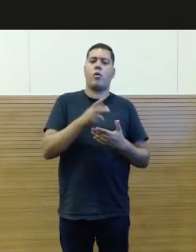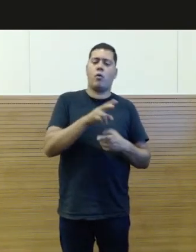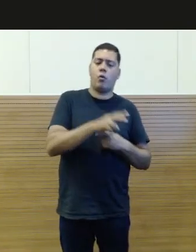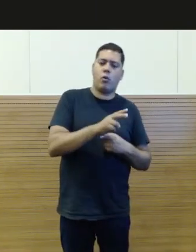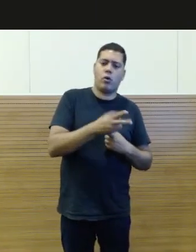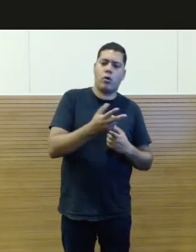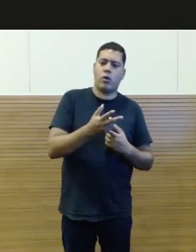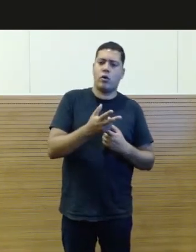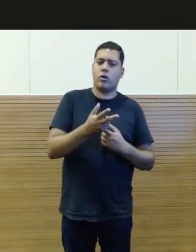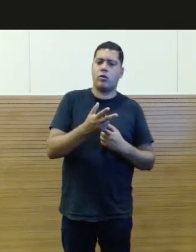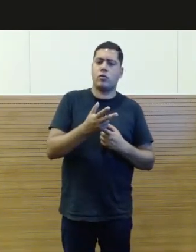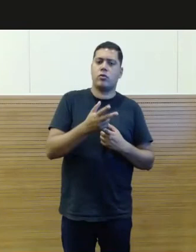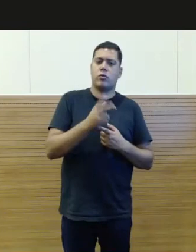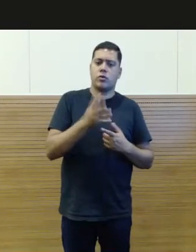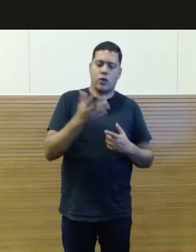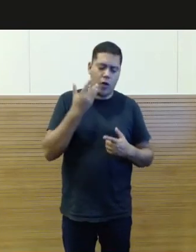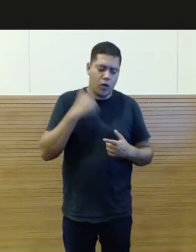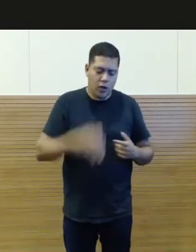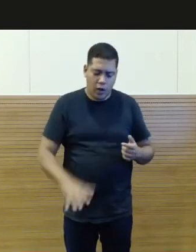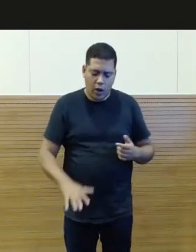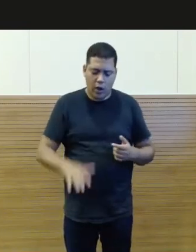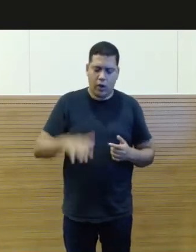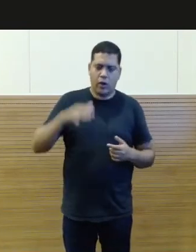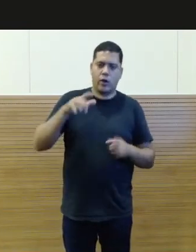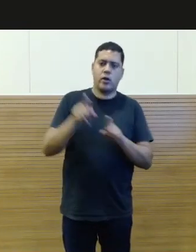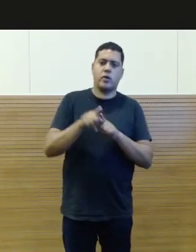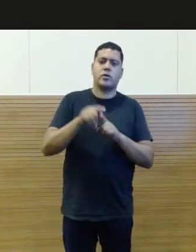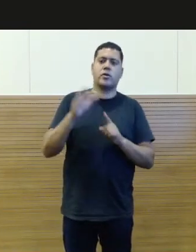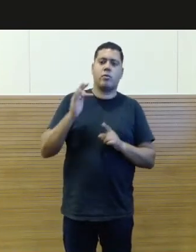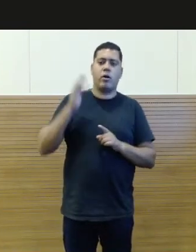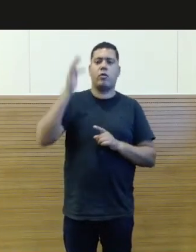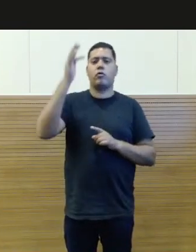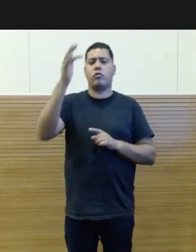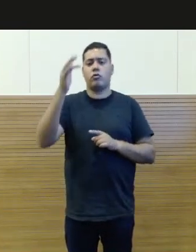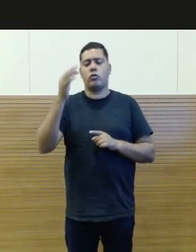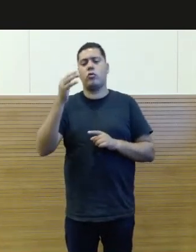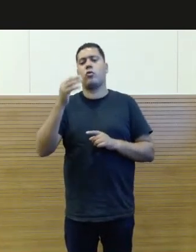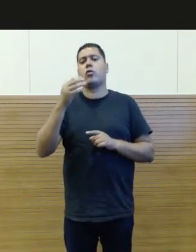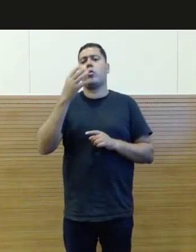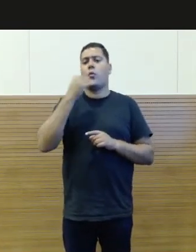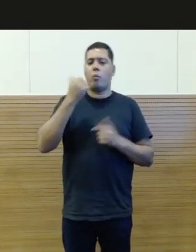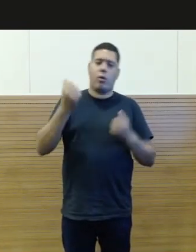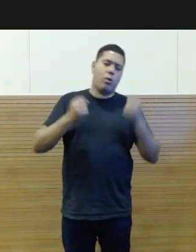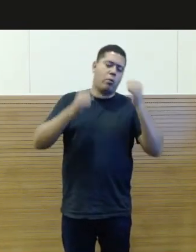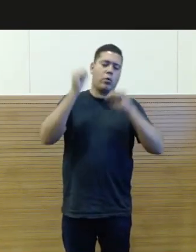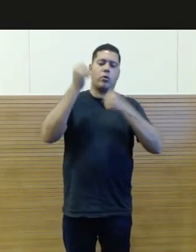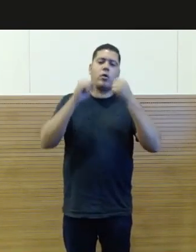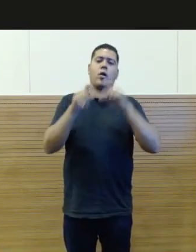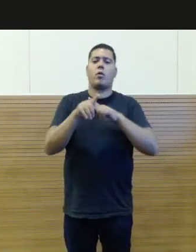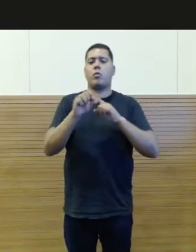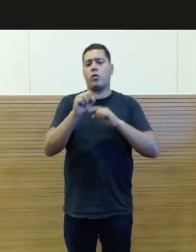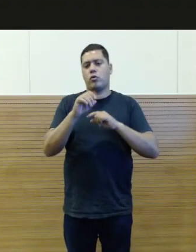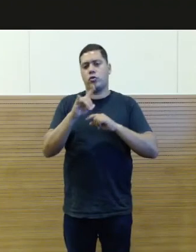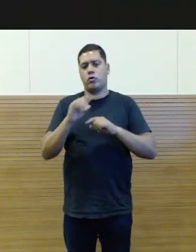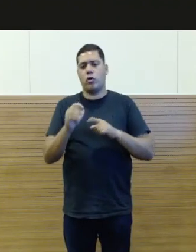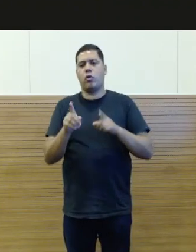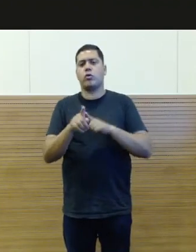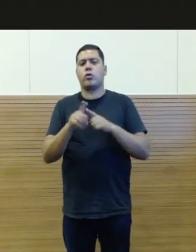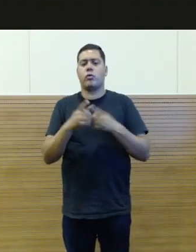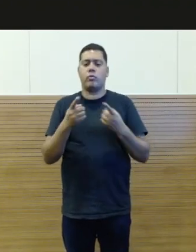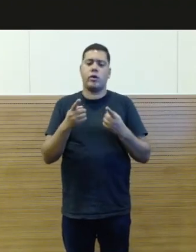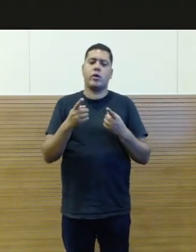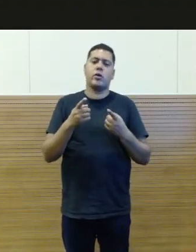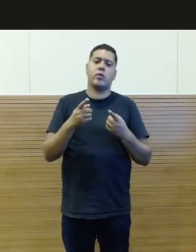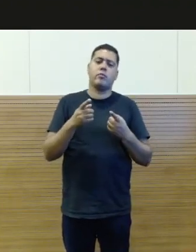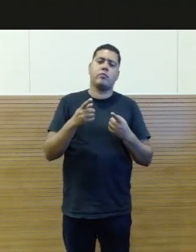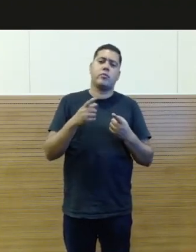ingestão, tanto na infância quanto no futuro, de gorduras saturadas, de açúcares e sódios, e vão também comprometer